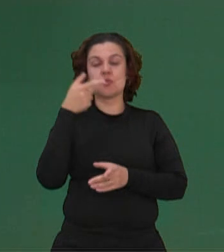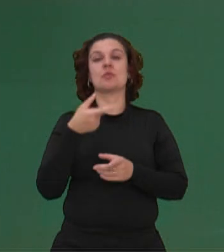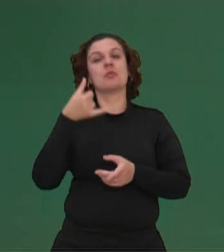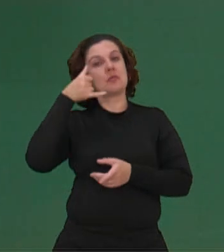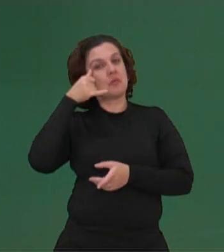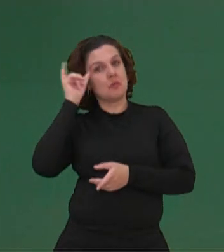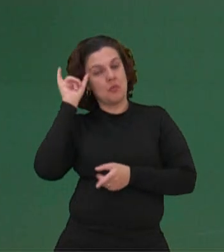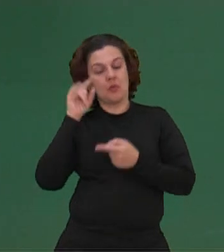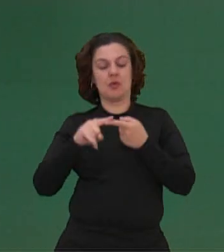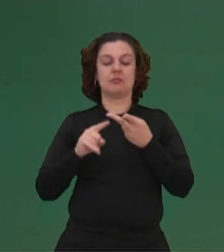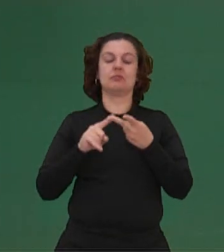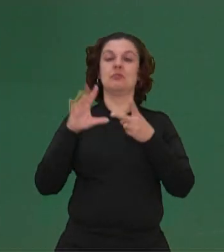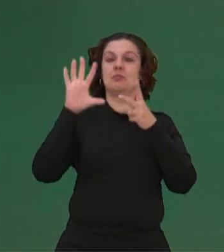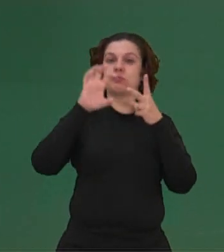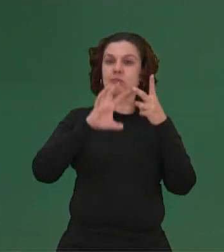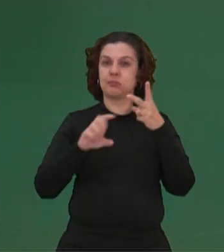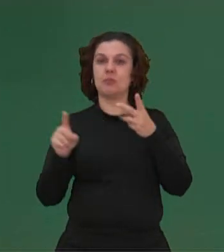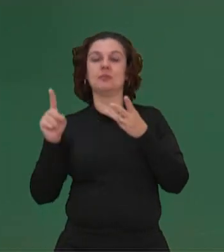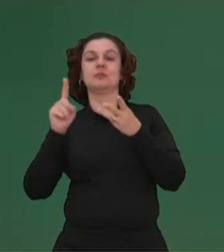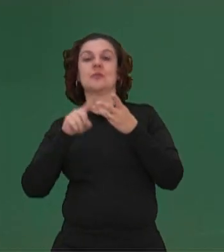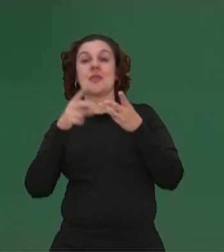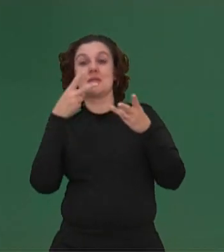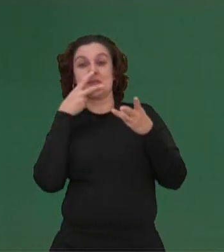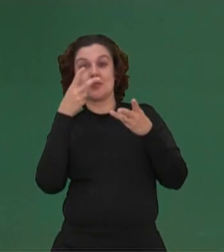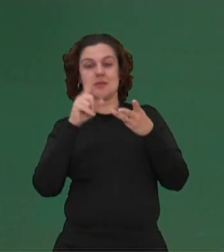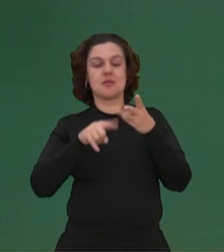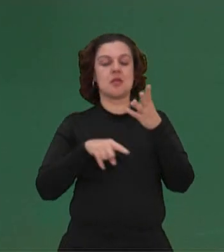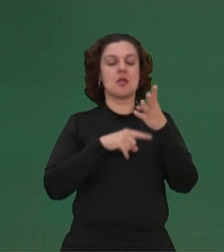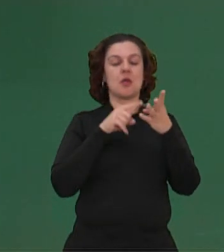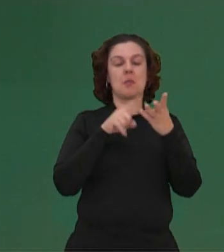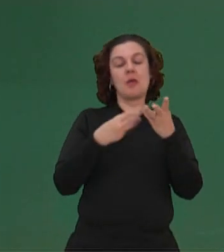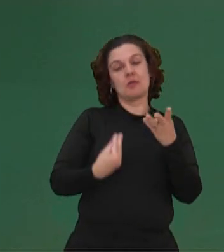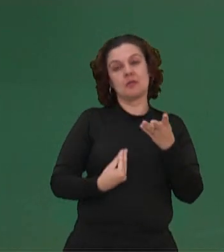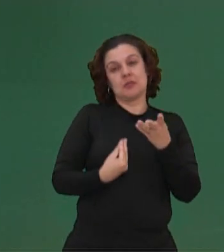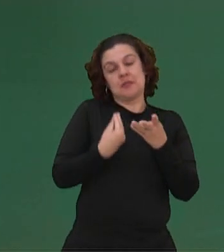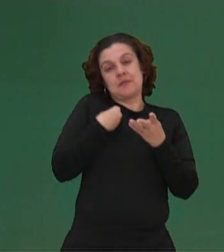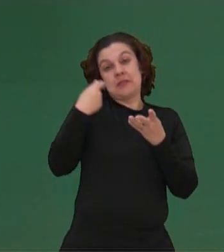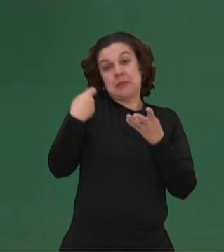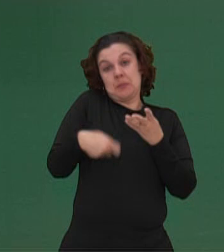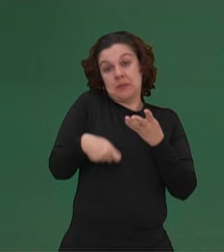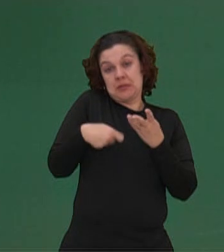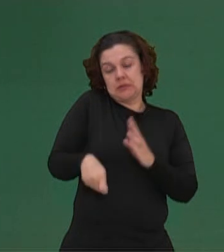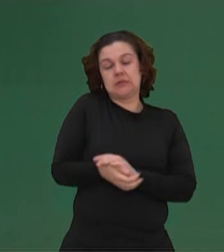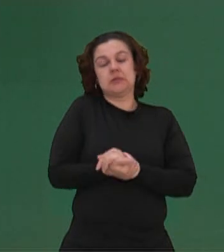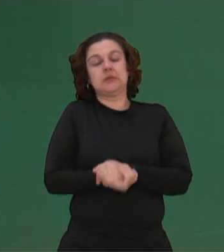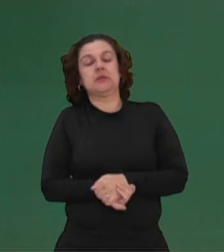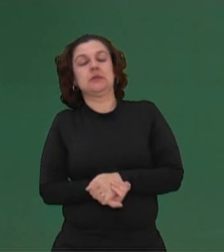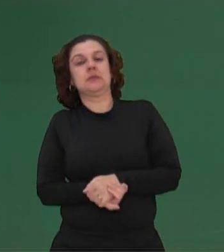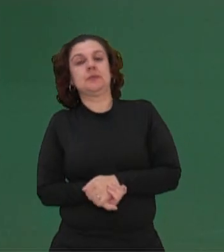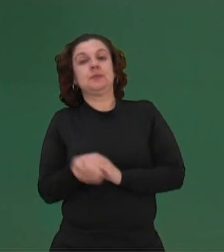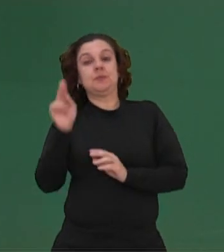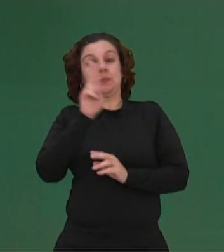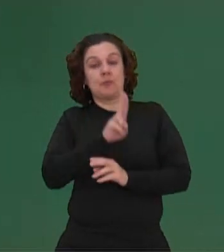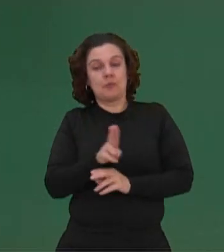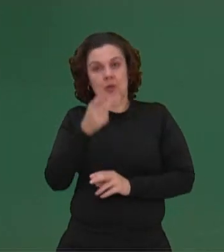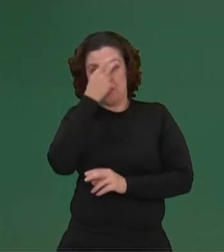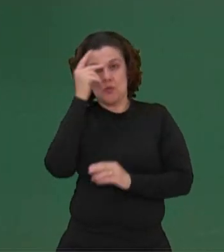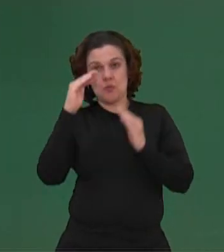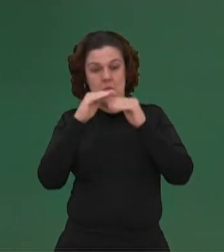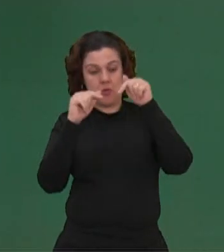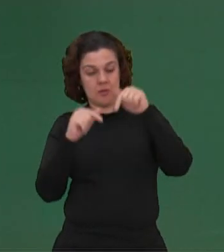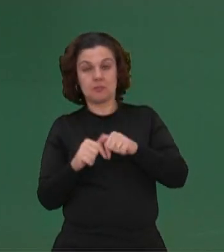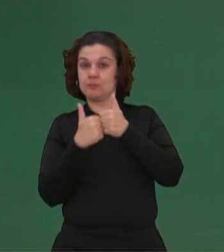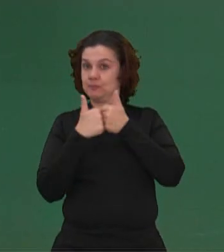Pecuária, algodão e tabaco e os produtos de subsistência necessários à sobrevivência dos